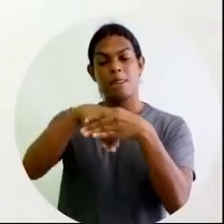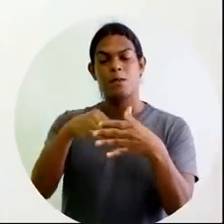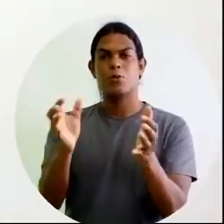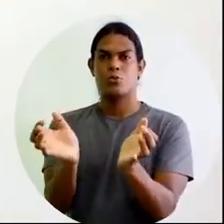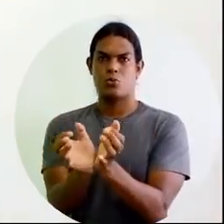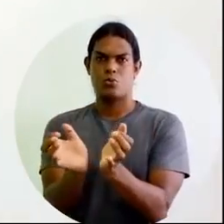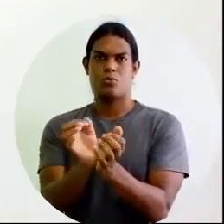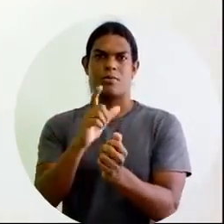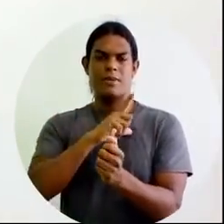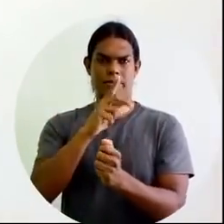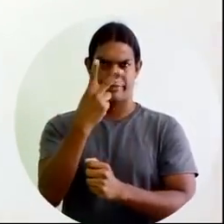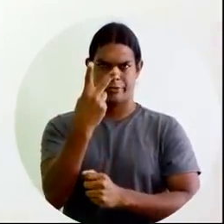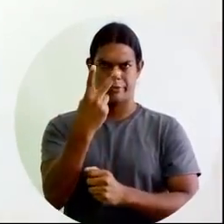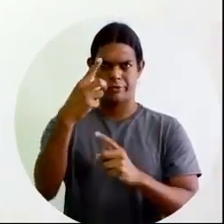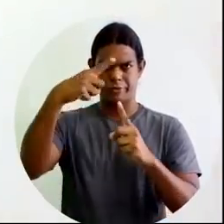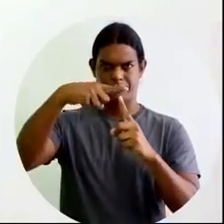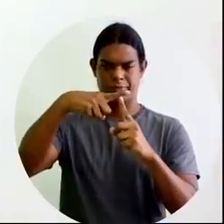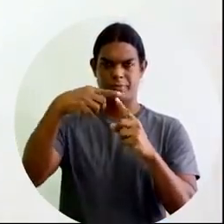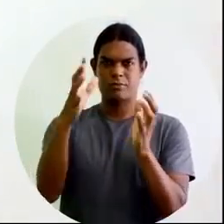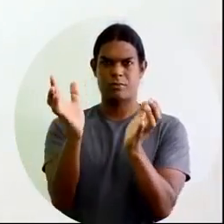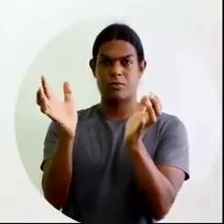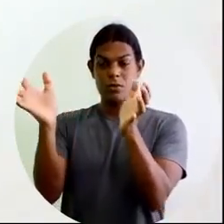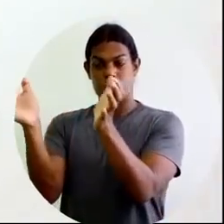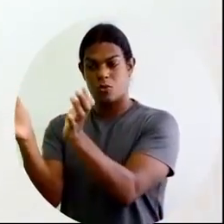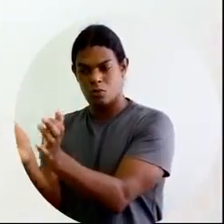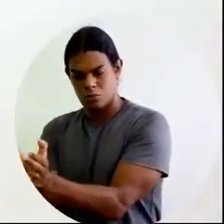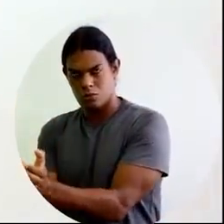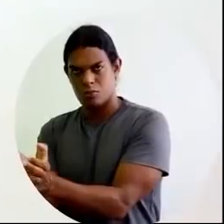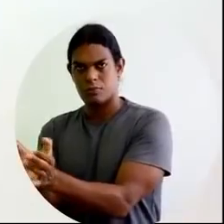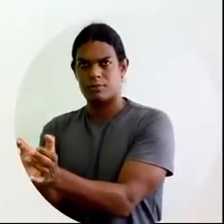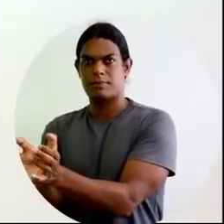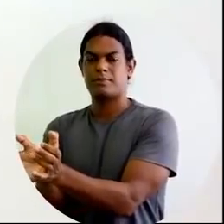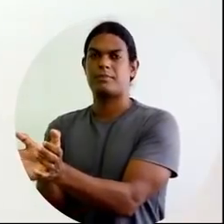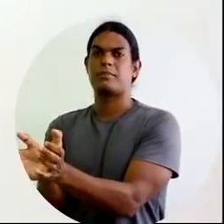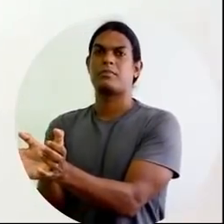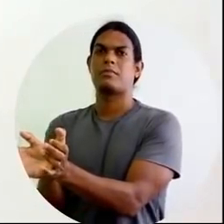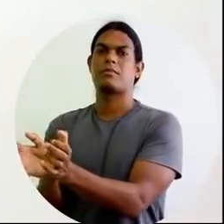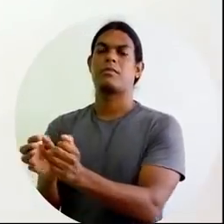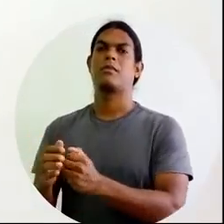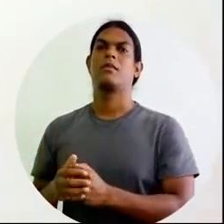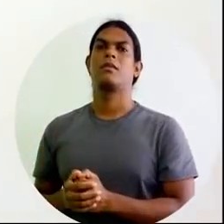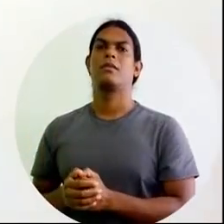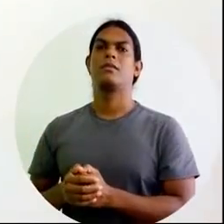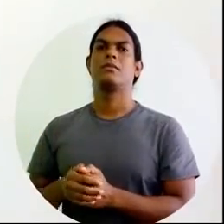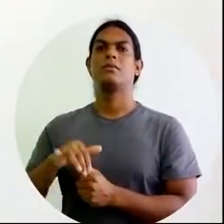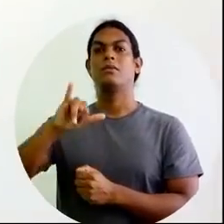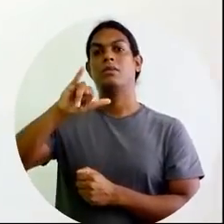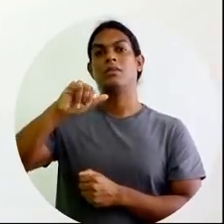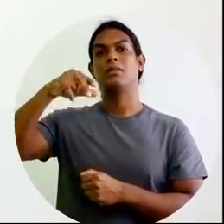nós temos dois tipos de grupo. De um lado, nós temos os grupos